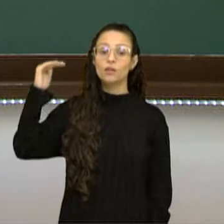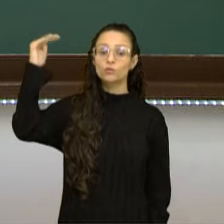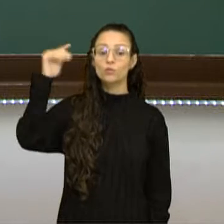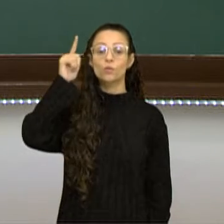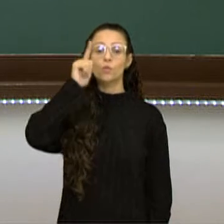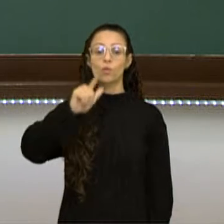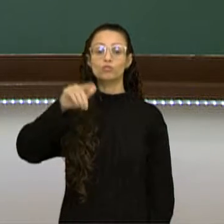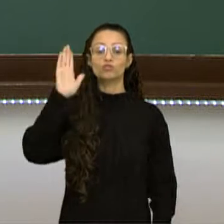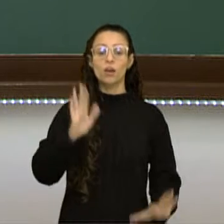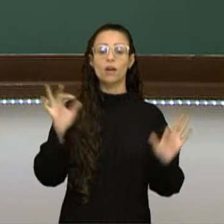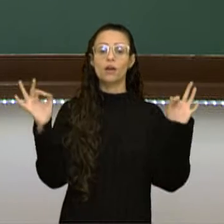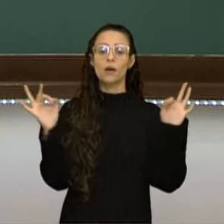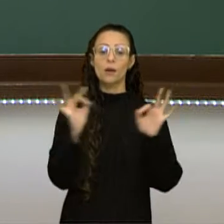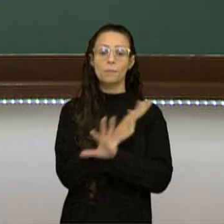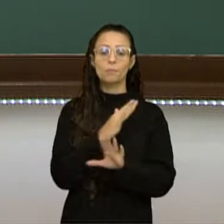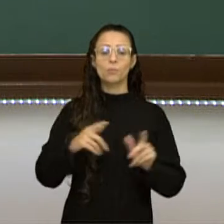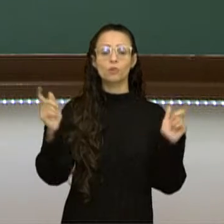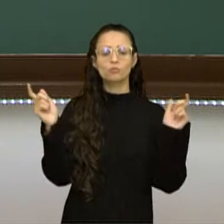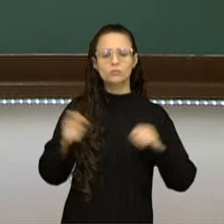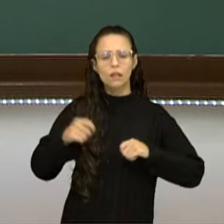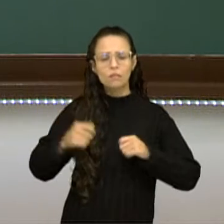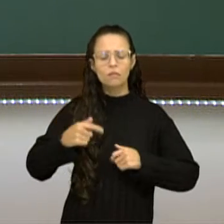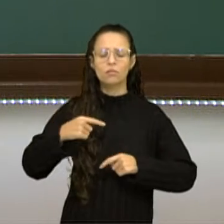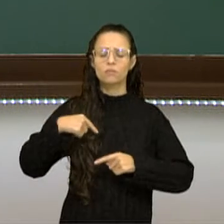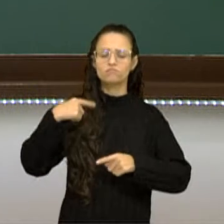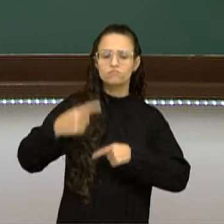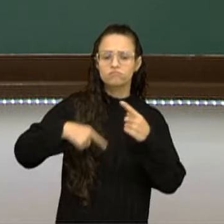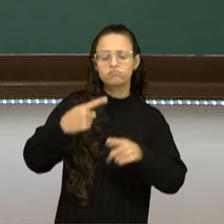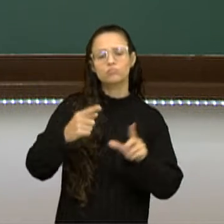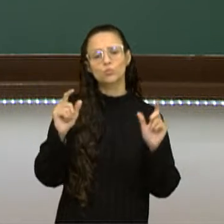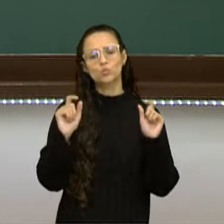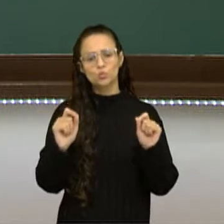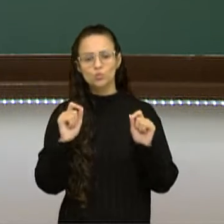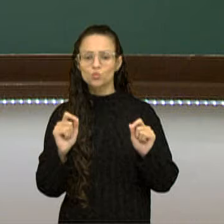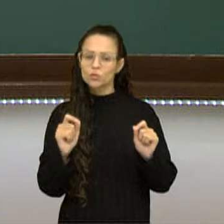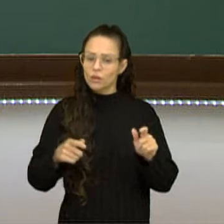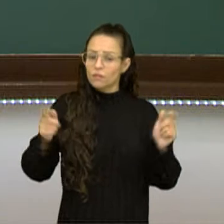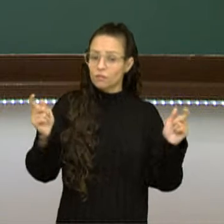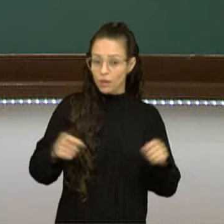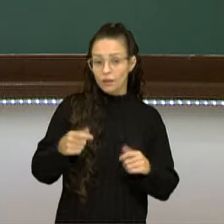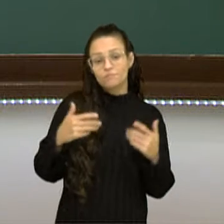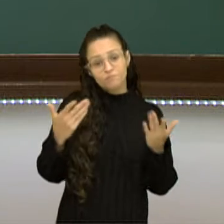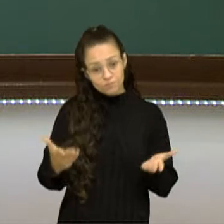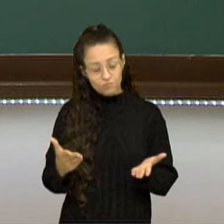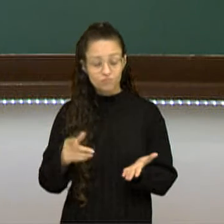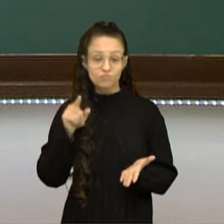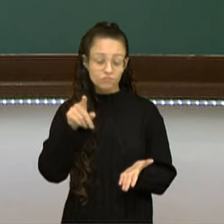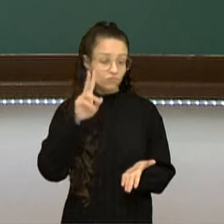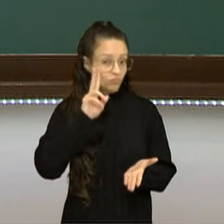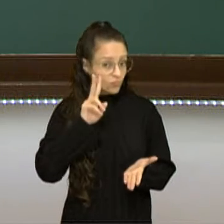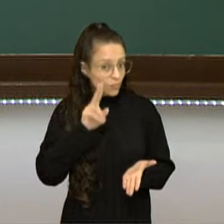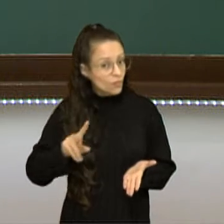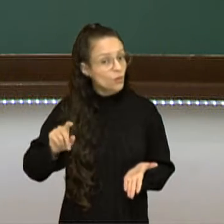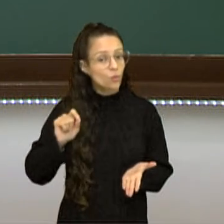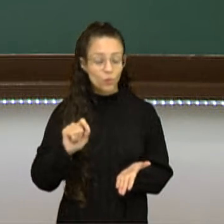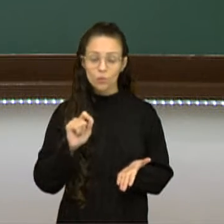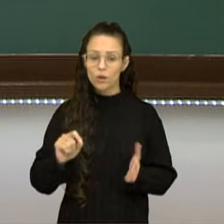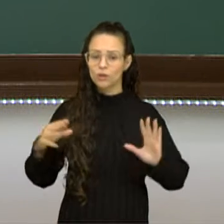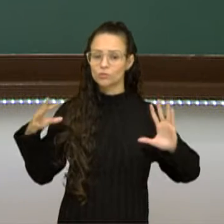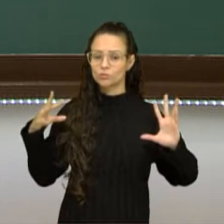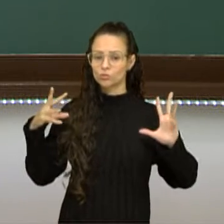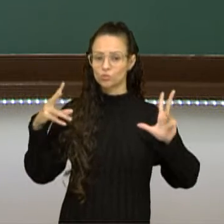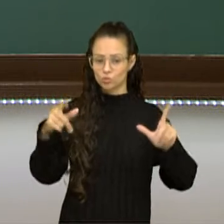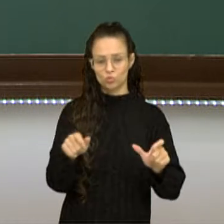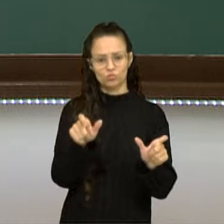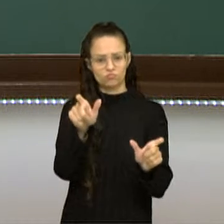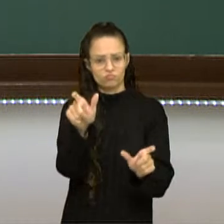sua maturidade sexual, para que ela seja capaz de se reproduzir. E aí, lembrando aqui, né, que todo